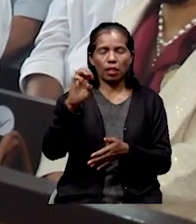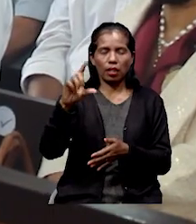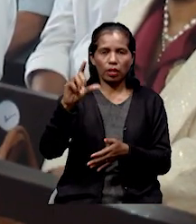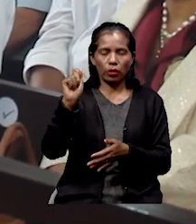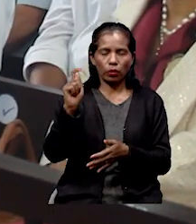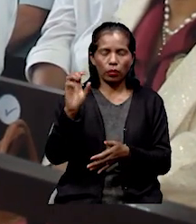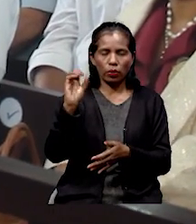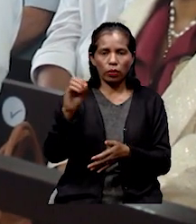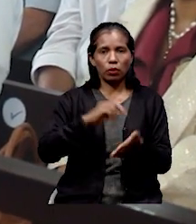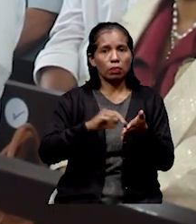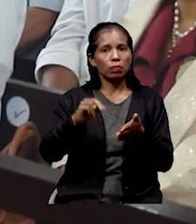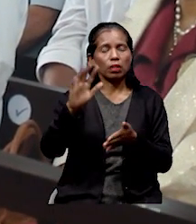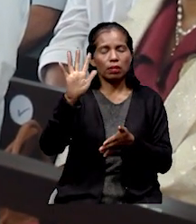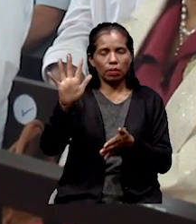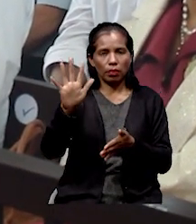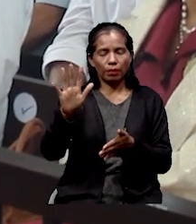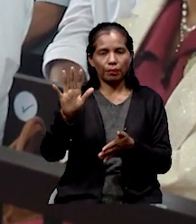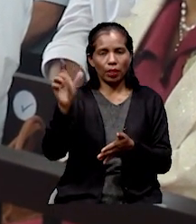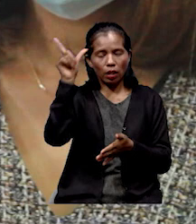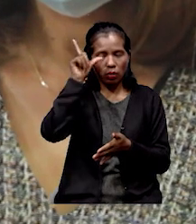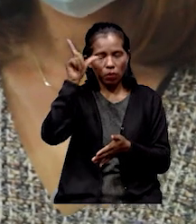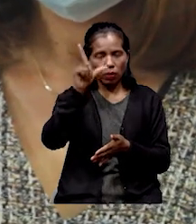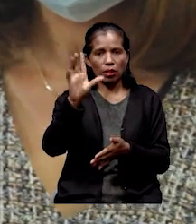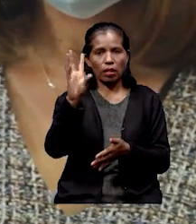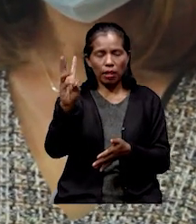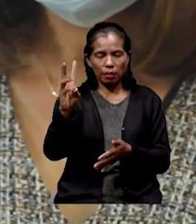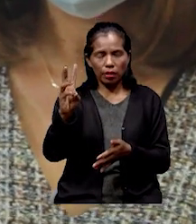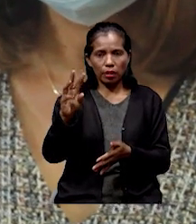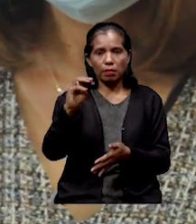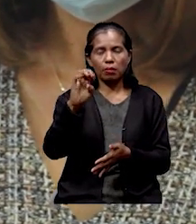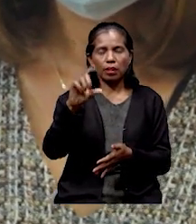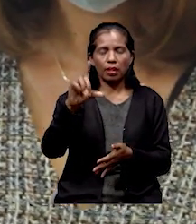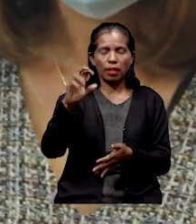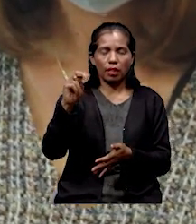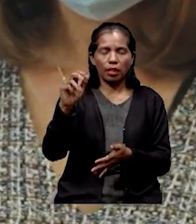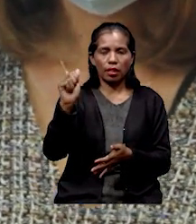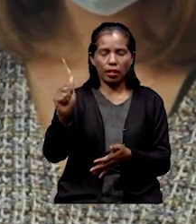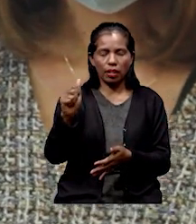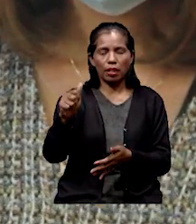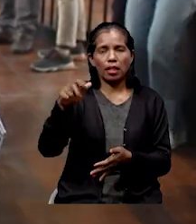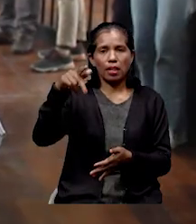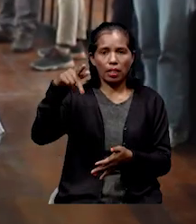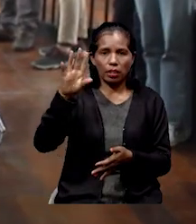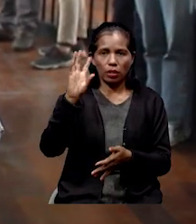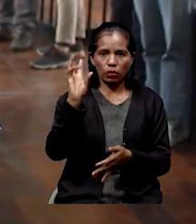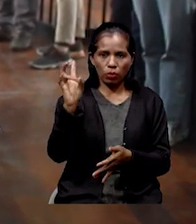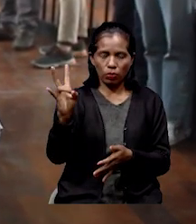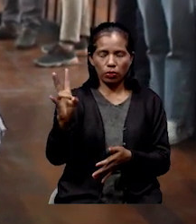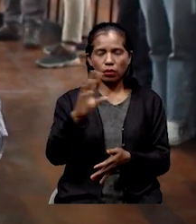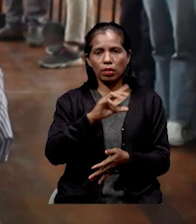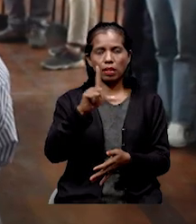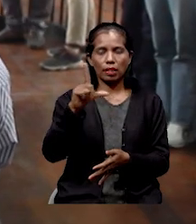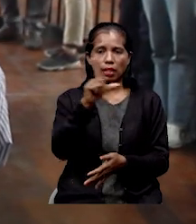Lima Francisco Gutierrez Luolo ho numero sorteu Nen Milena Pires ho numero sorteu Hitu Lere Anantimur, ho numero sorteo